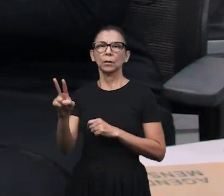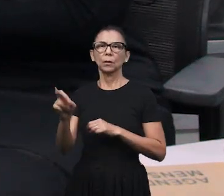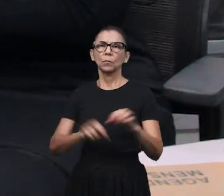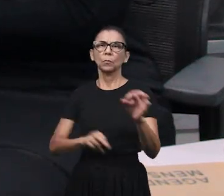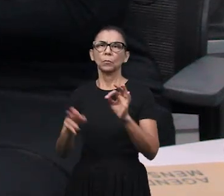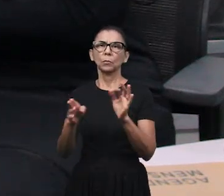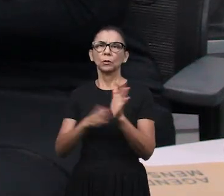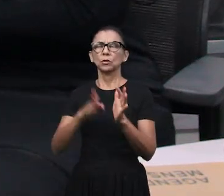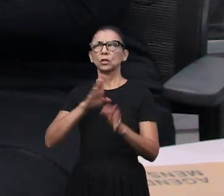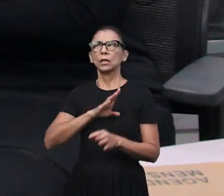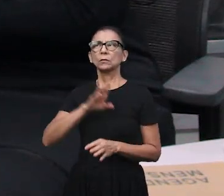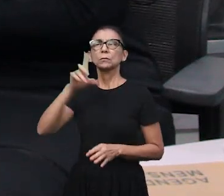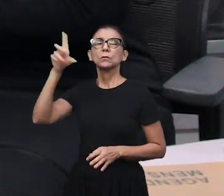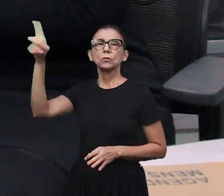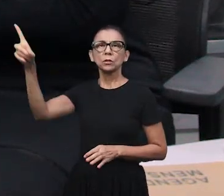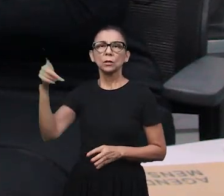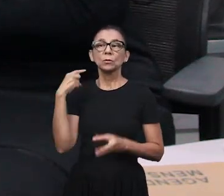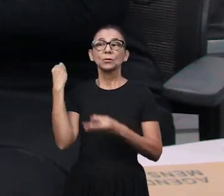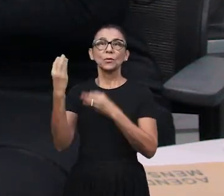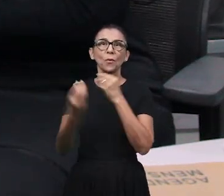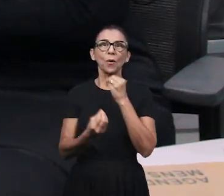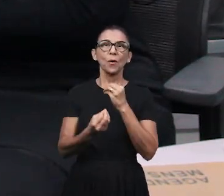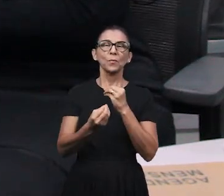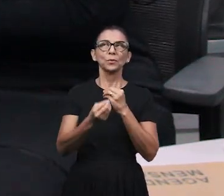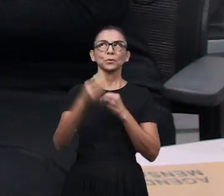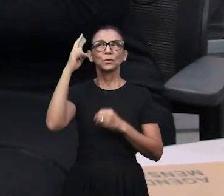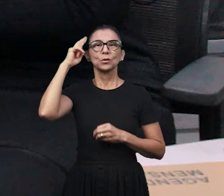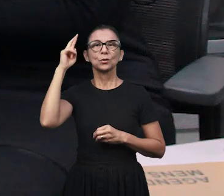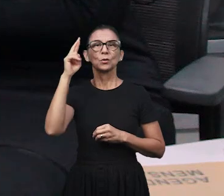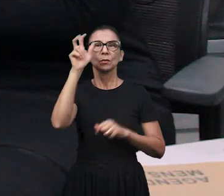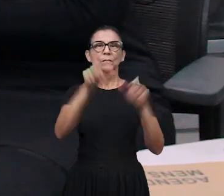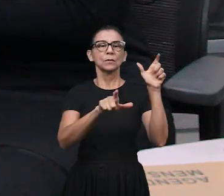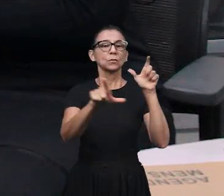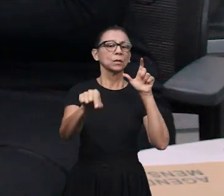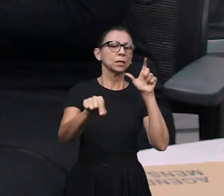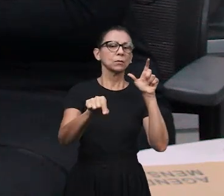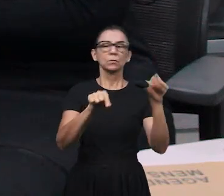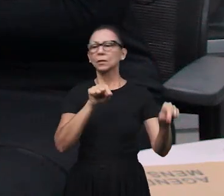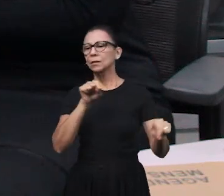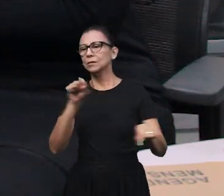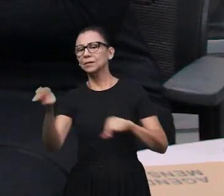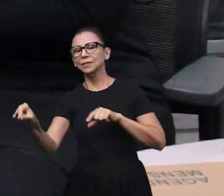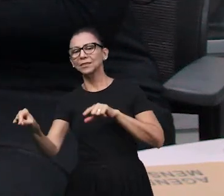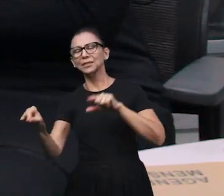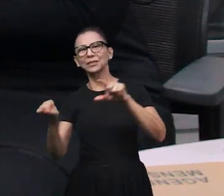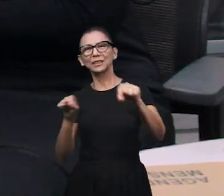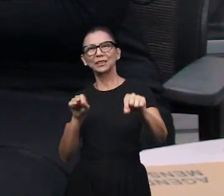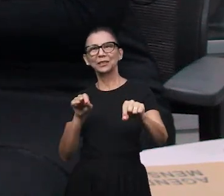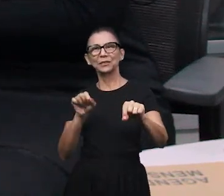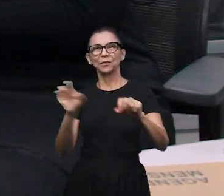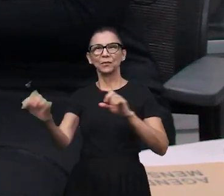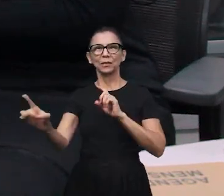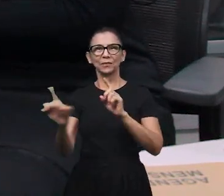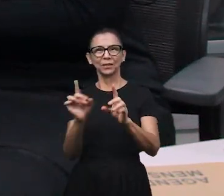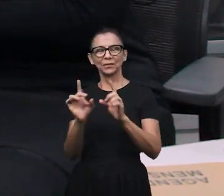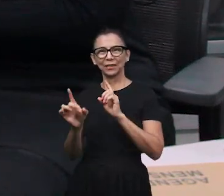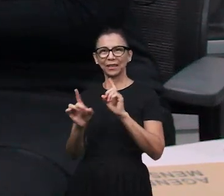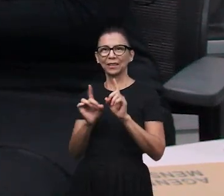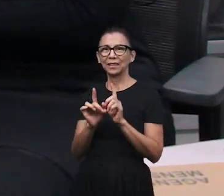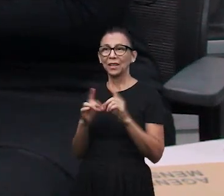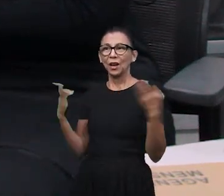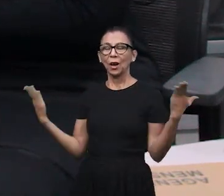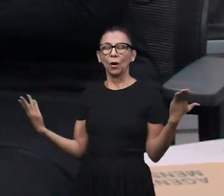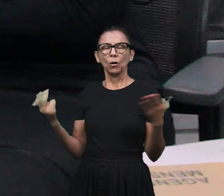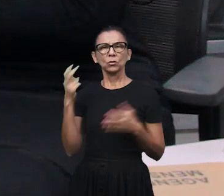de Deus, como o Senhor separou aquele outro e foi trazendo de uma maneira, de outra. E a gente